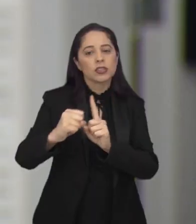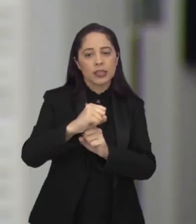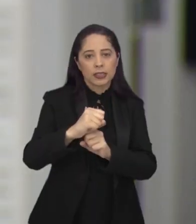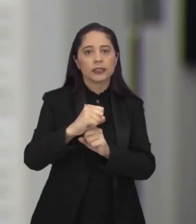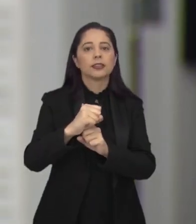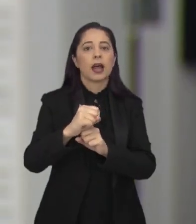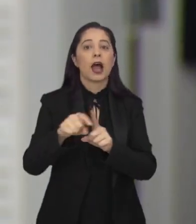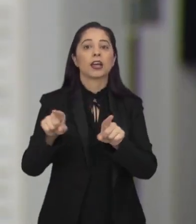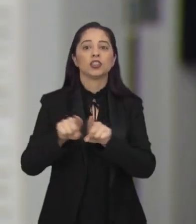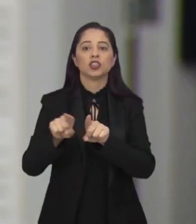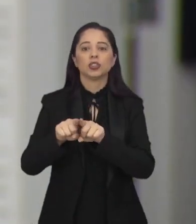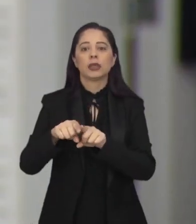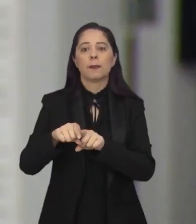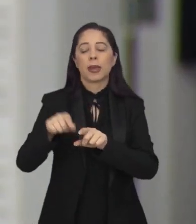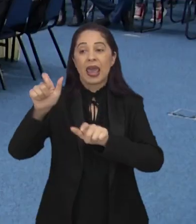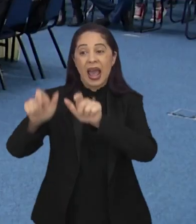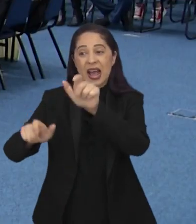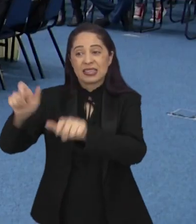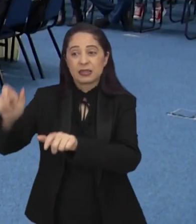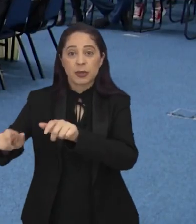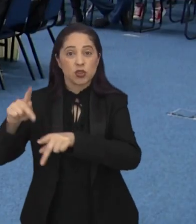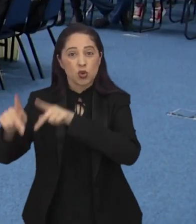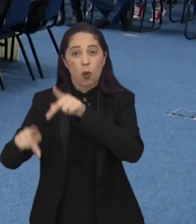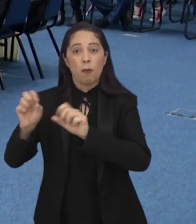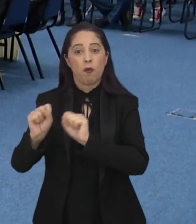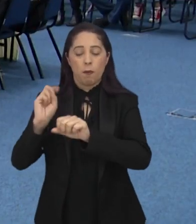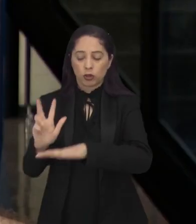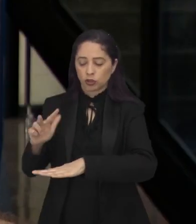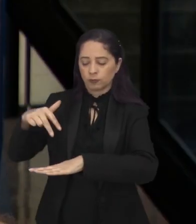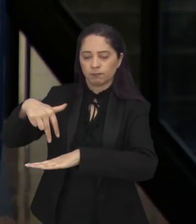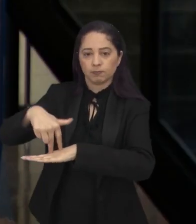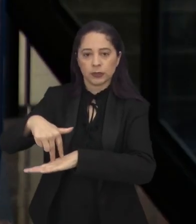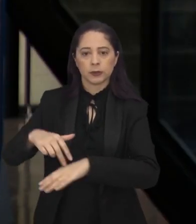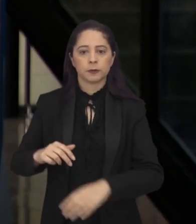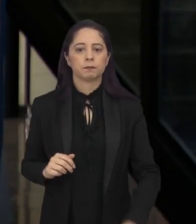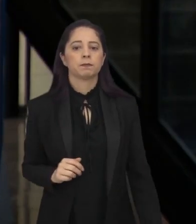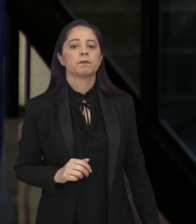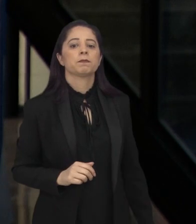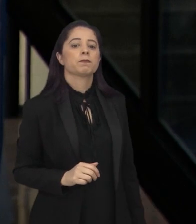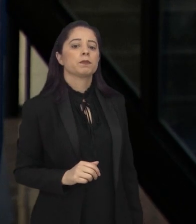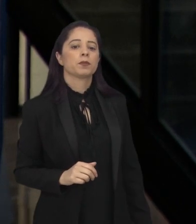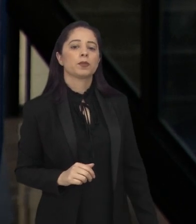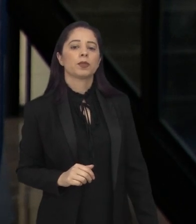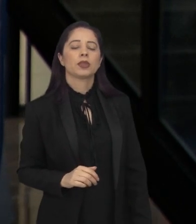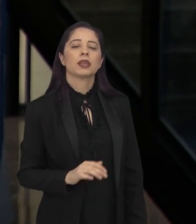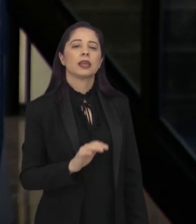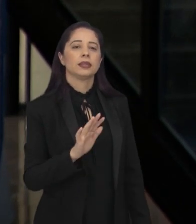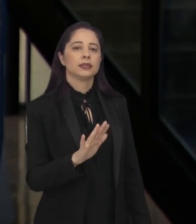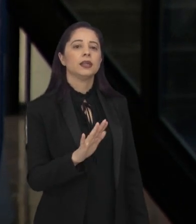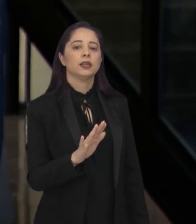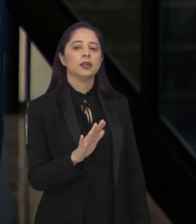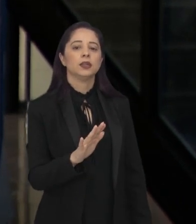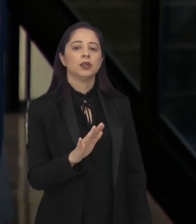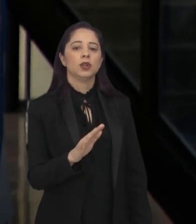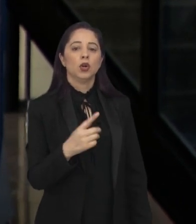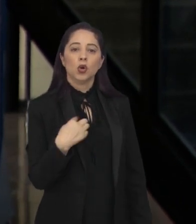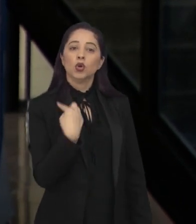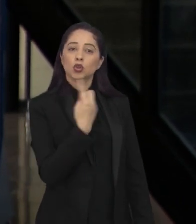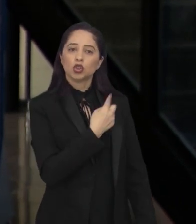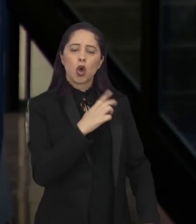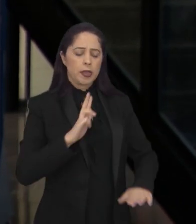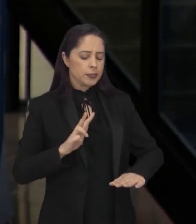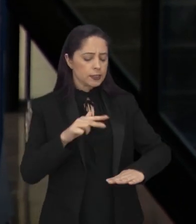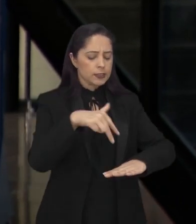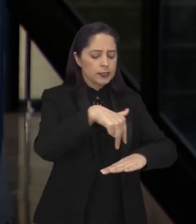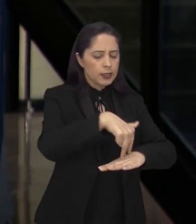sociedade, dar voz às pessoas e buscar soluções. A forma da gente conseguir realmente uma participação, né, dentro da